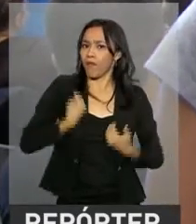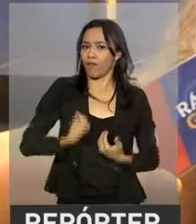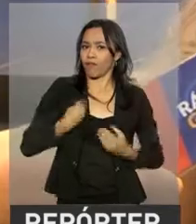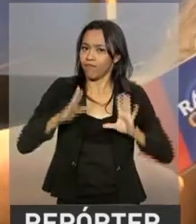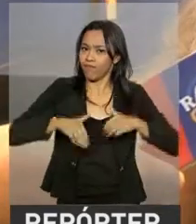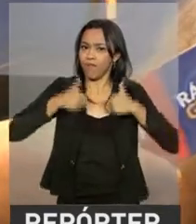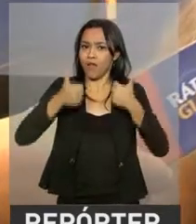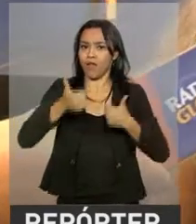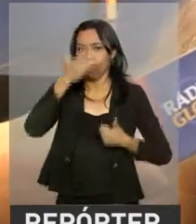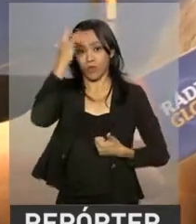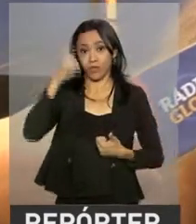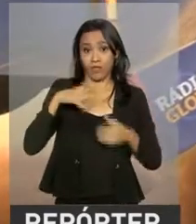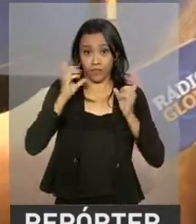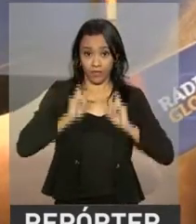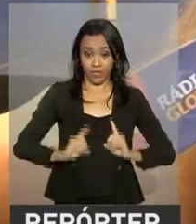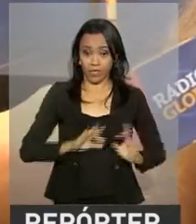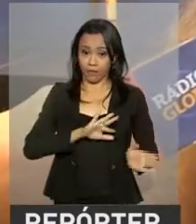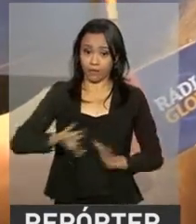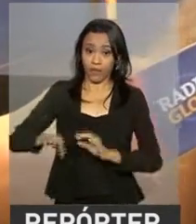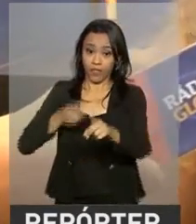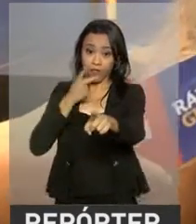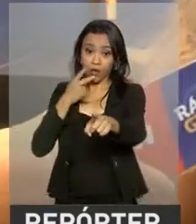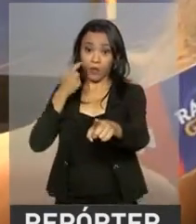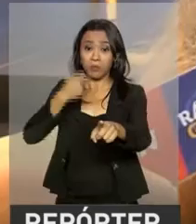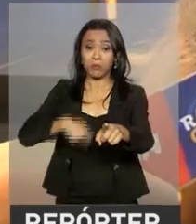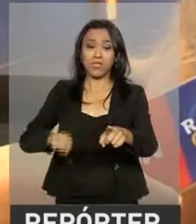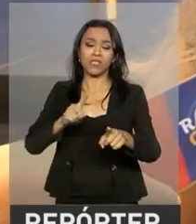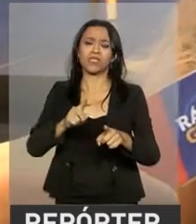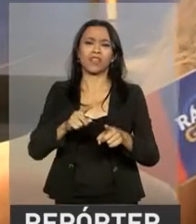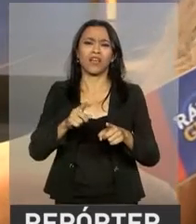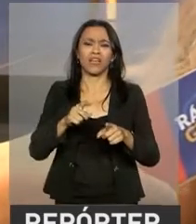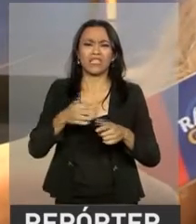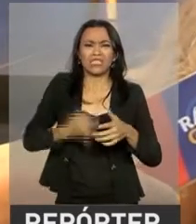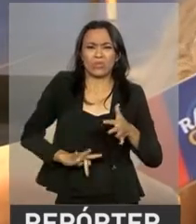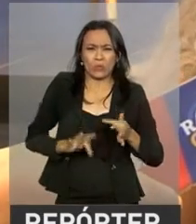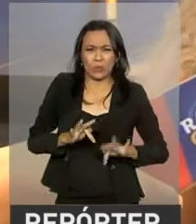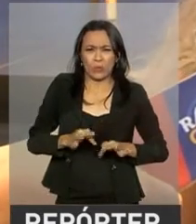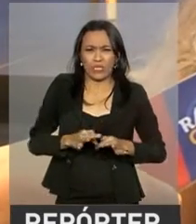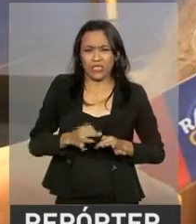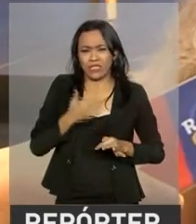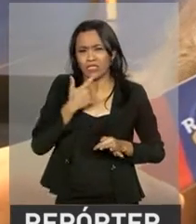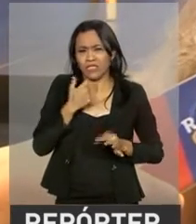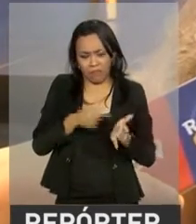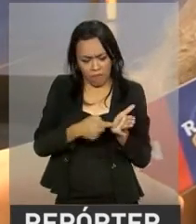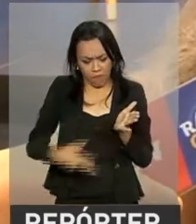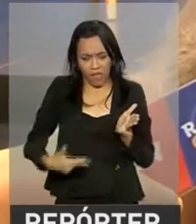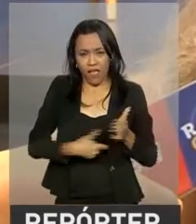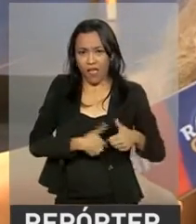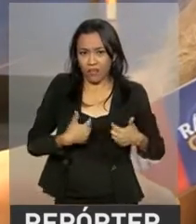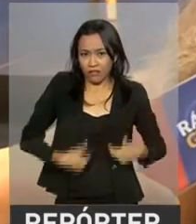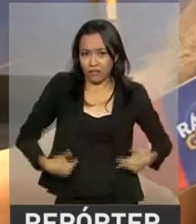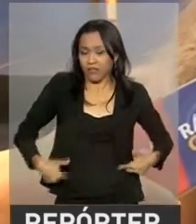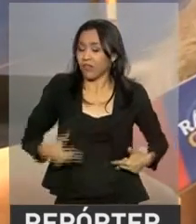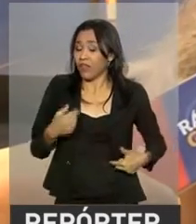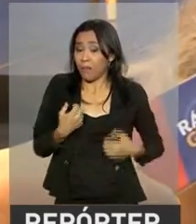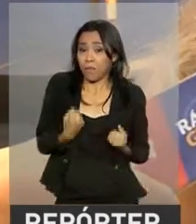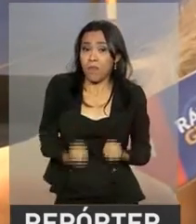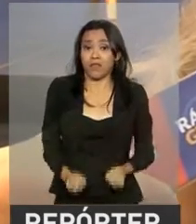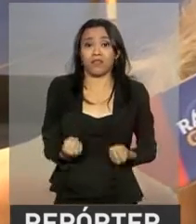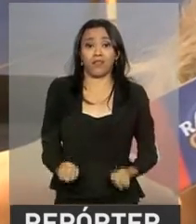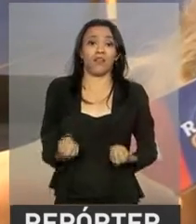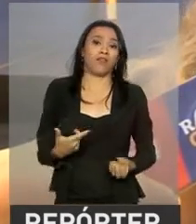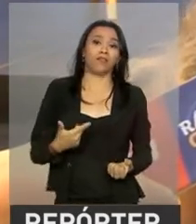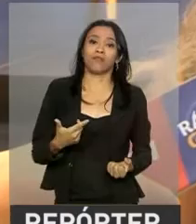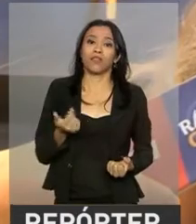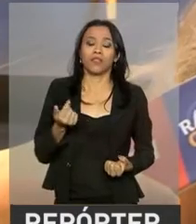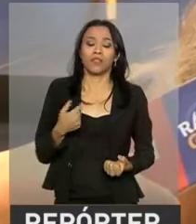deficiência. Eu, inclusive, parei de usar os aparelhos tutores porque ele feria, chegava a sangrar a pele. E era uma coisa muito pesada que, ao